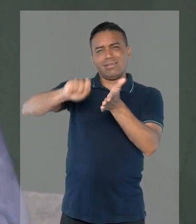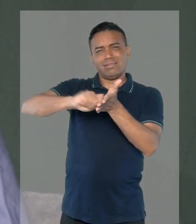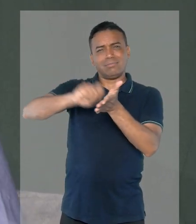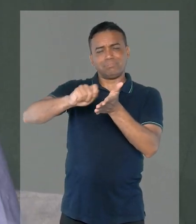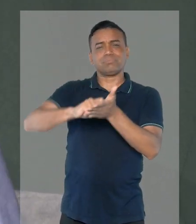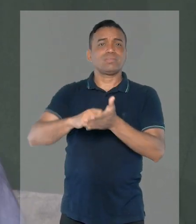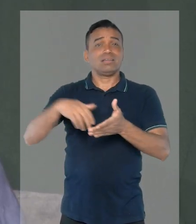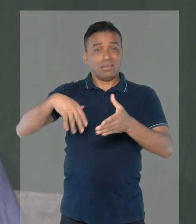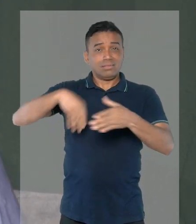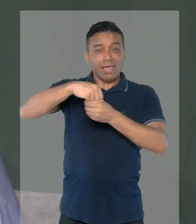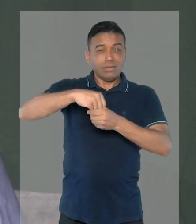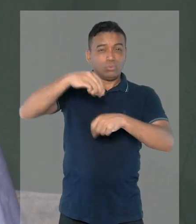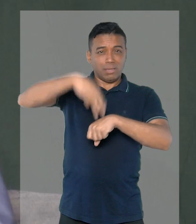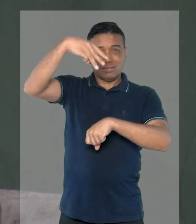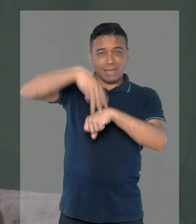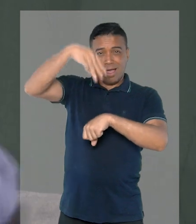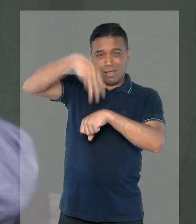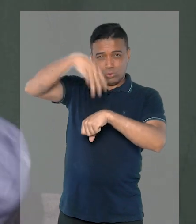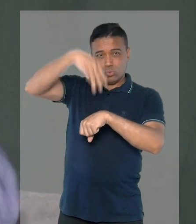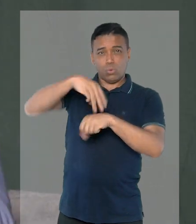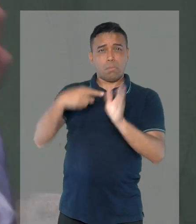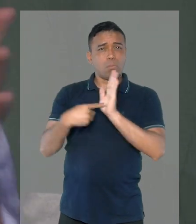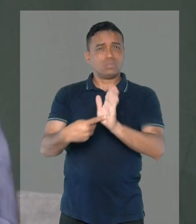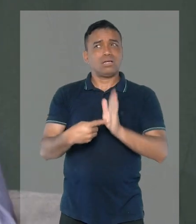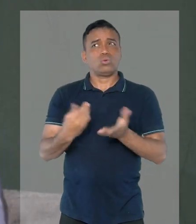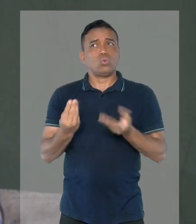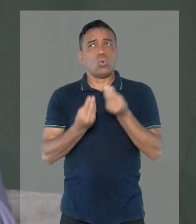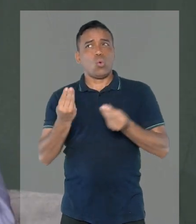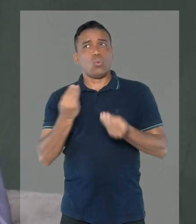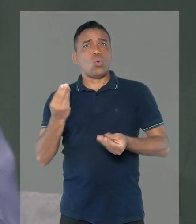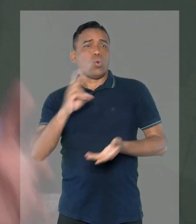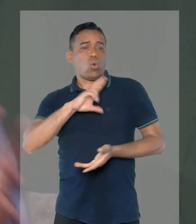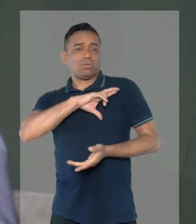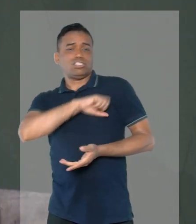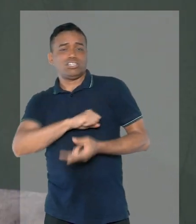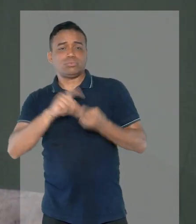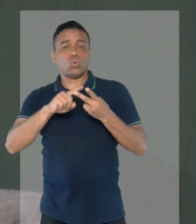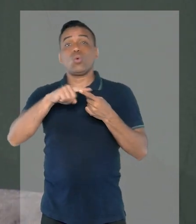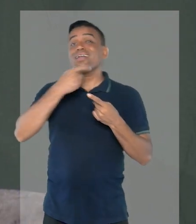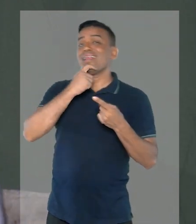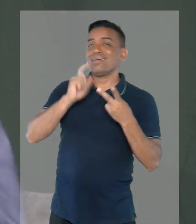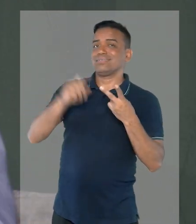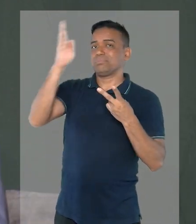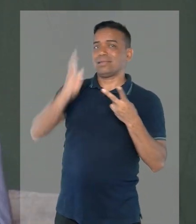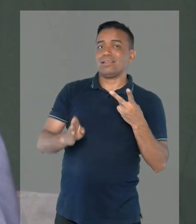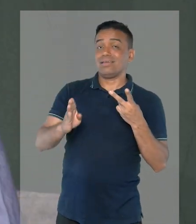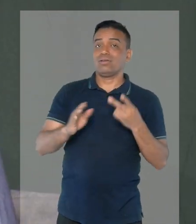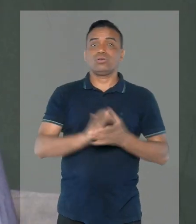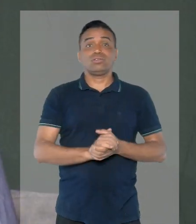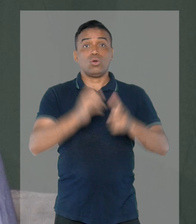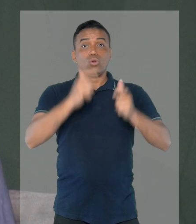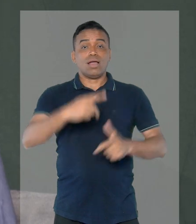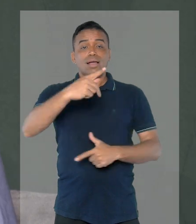ainda no mestrado, uma aula que ele deu assim, mostrando como que no romantismo inglês, no romantismo brasileiro, como que esse